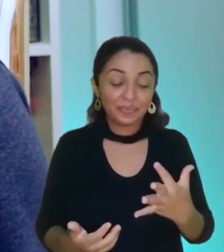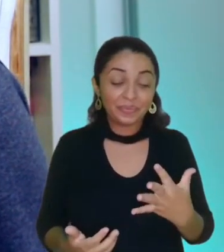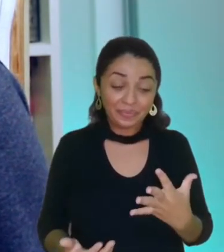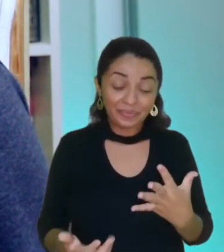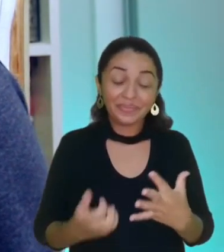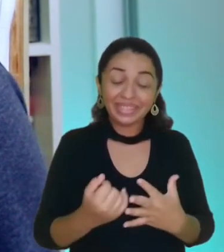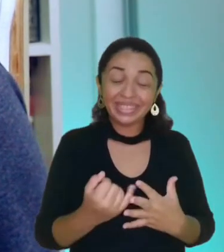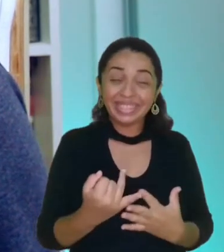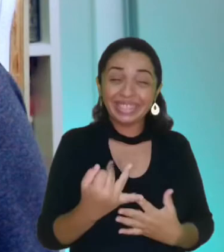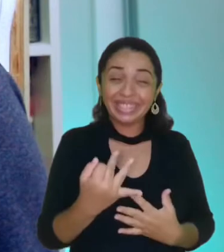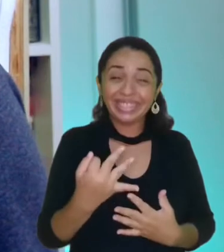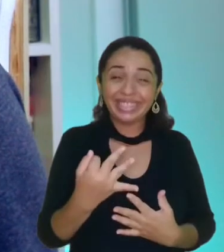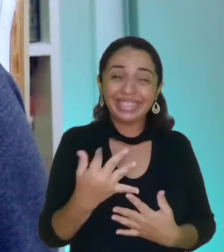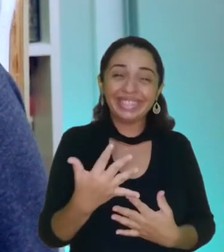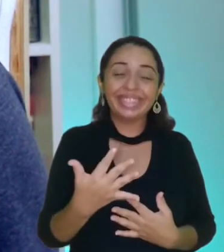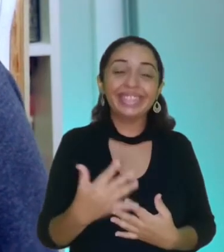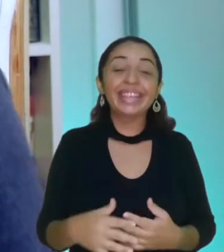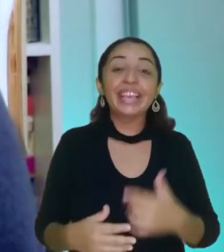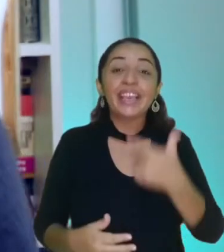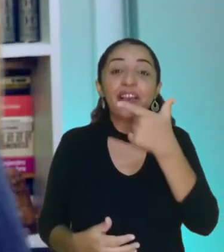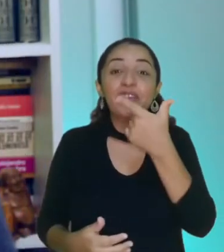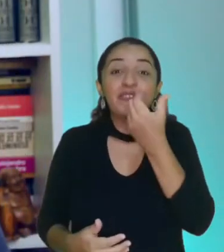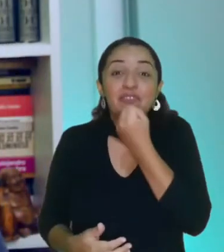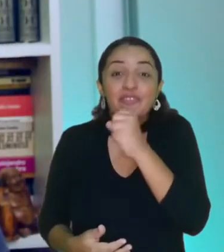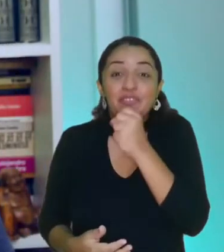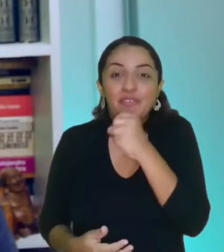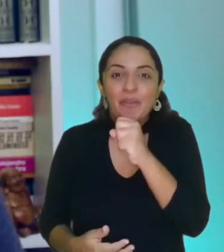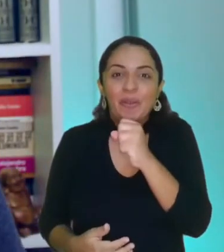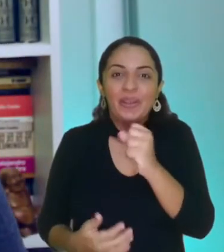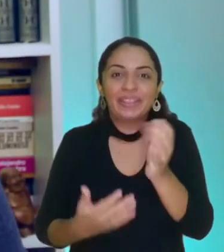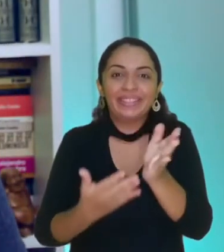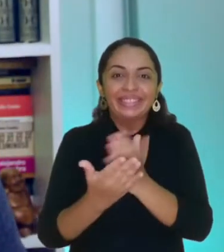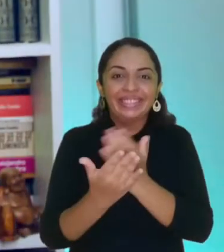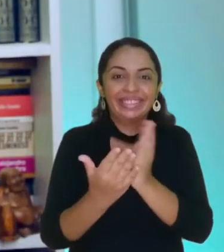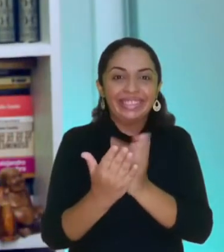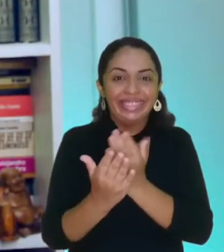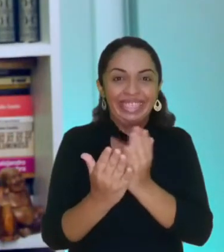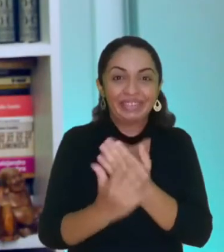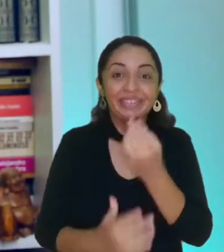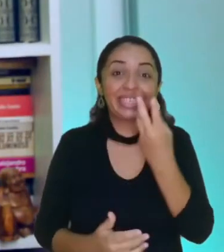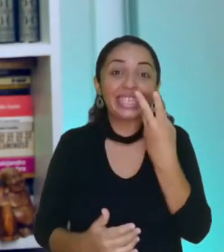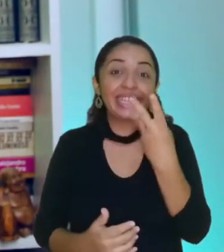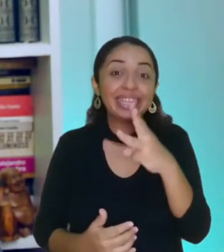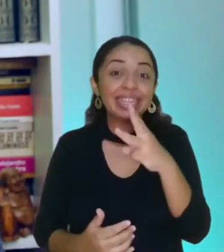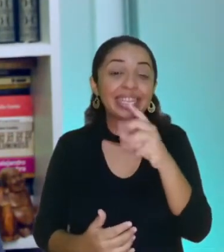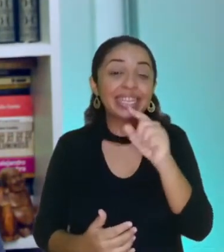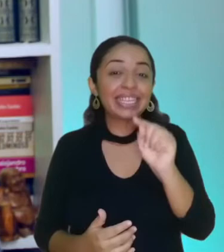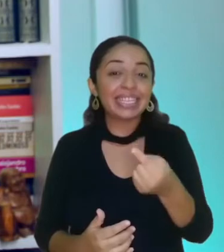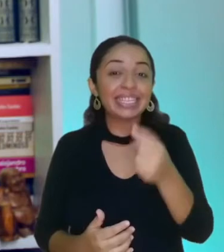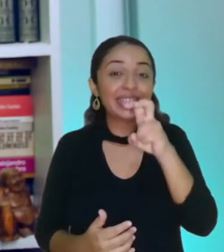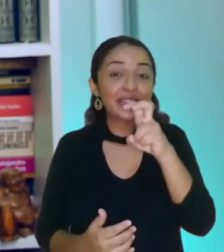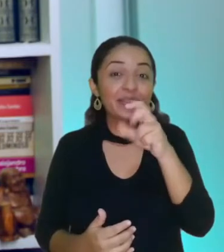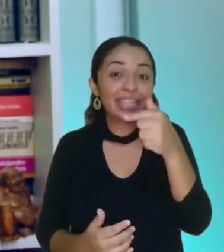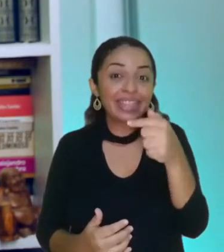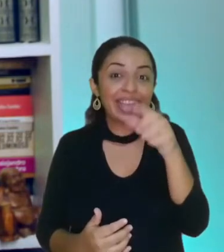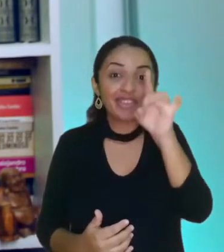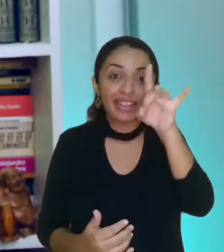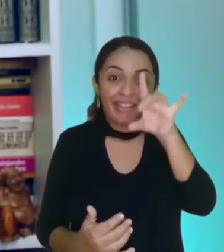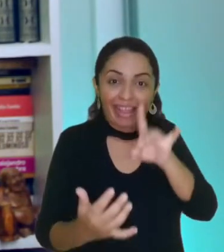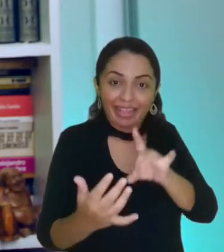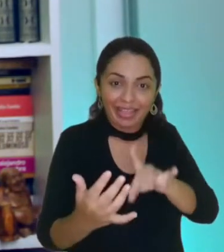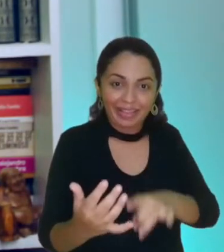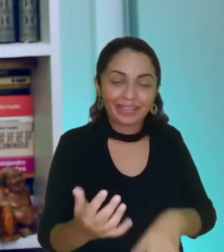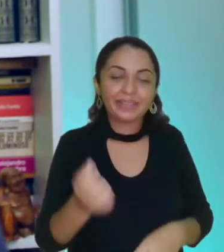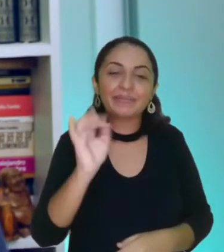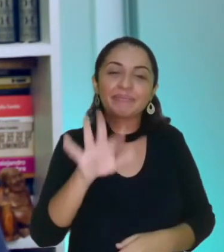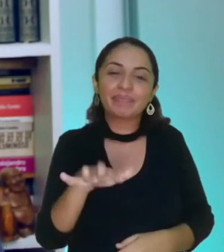21, 22, 23, 24, 25, 26, 27, 28. 28 livros, só por R$3,57 cada um dos livros.